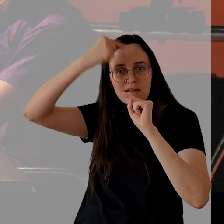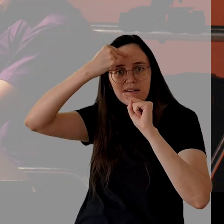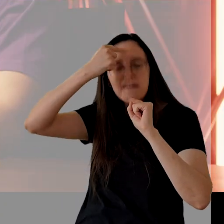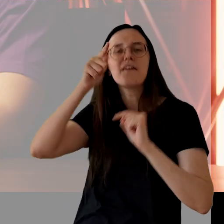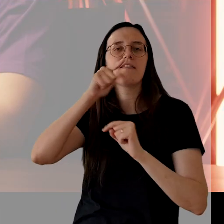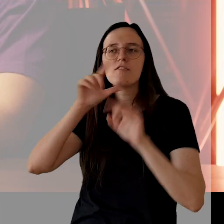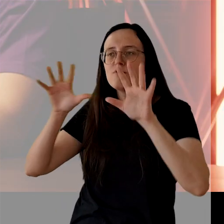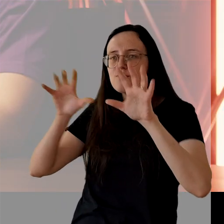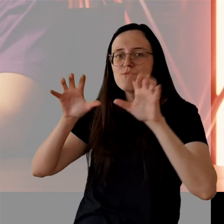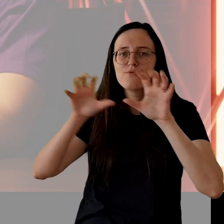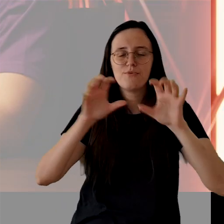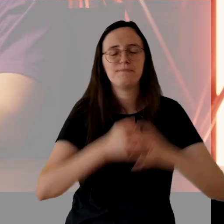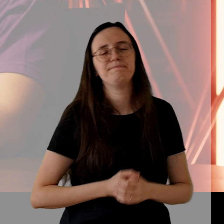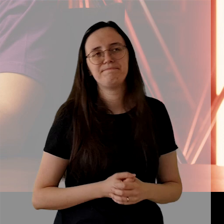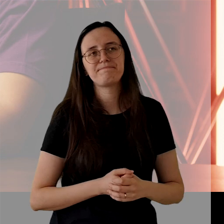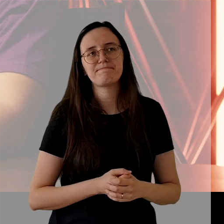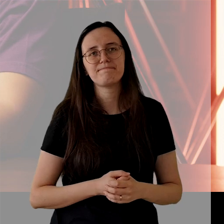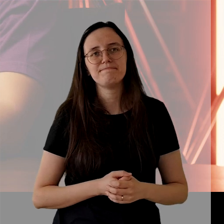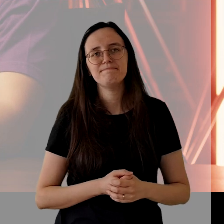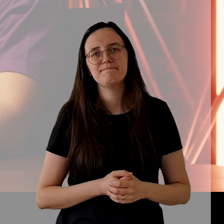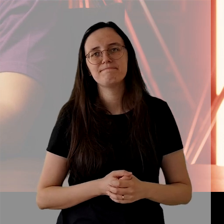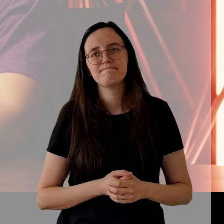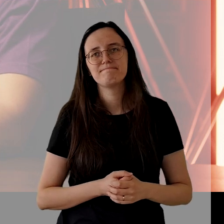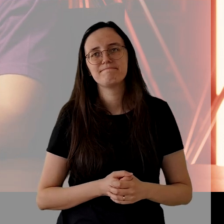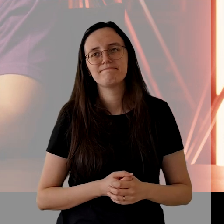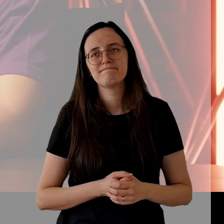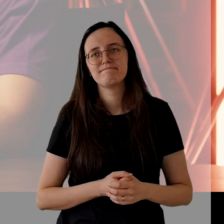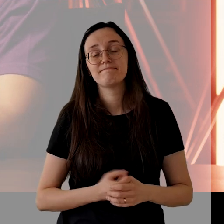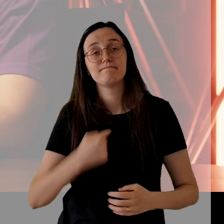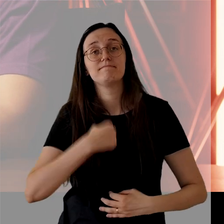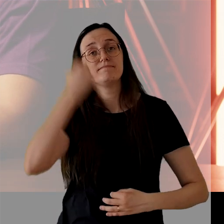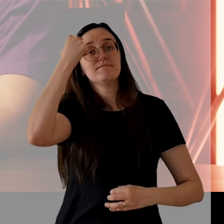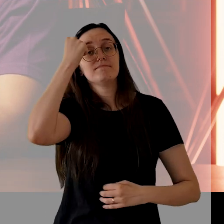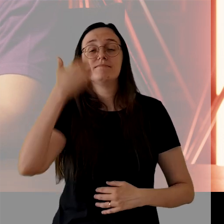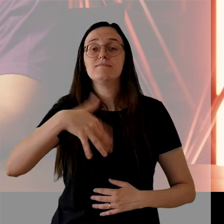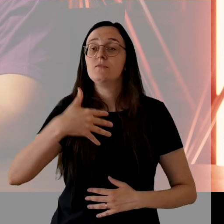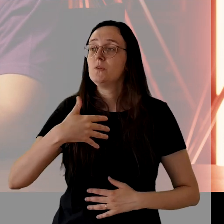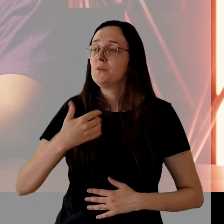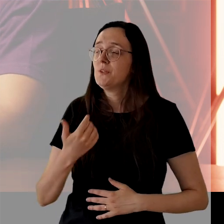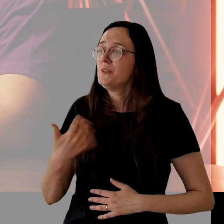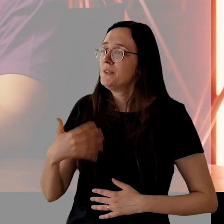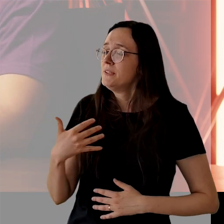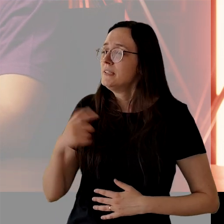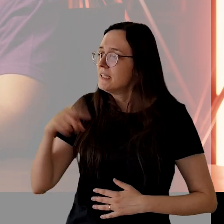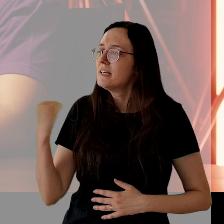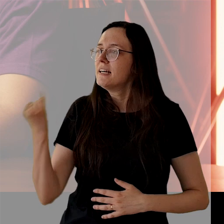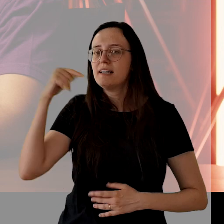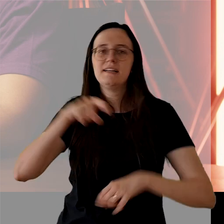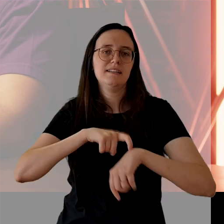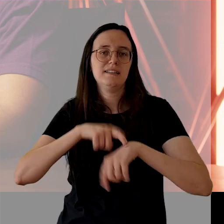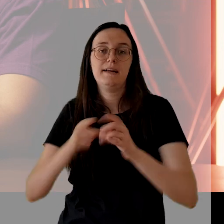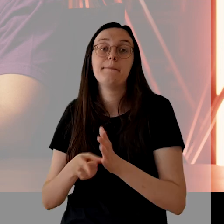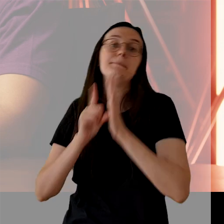E aí eu pensei, nossa, como é importante esse momento da pré,